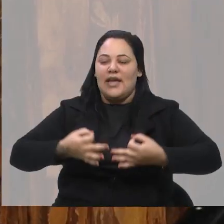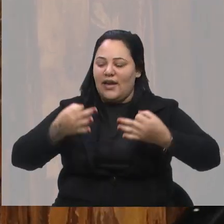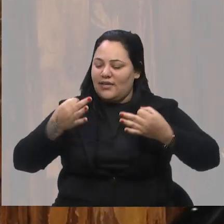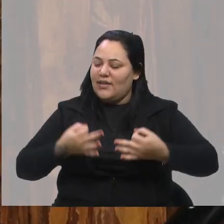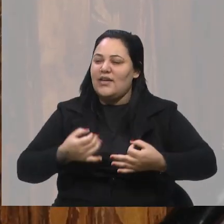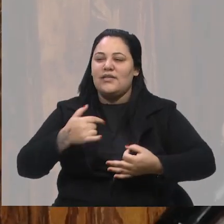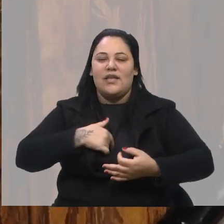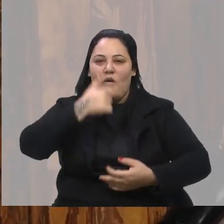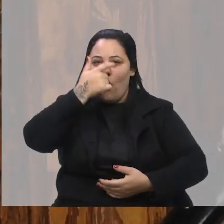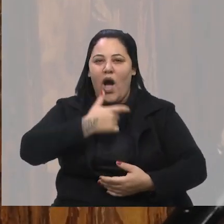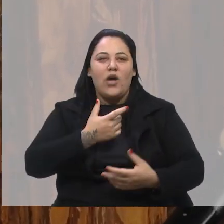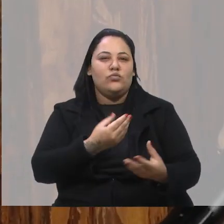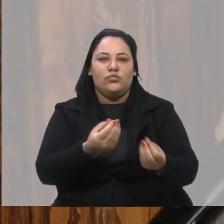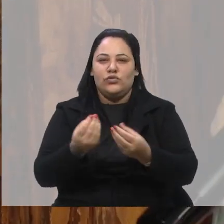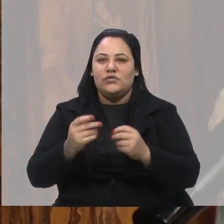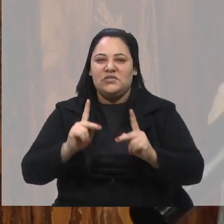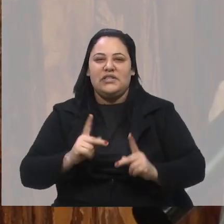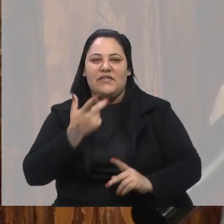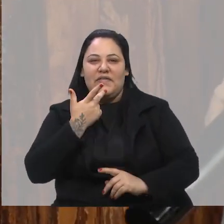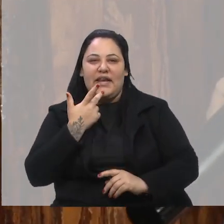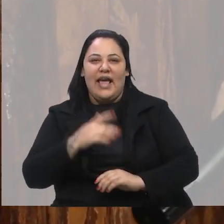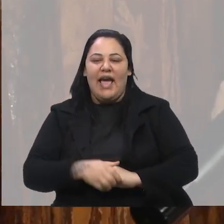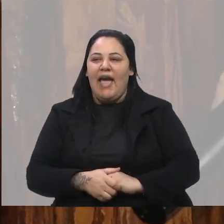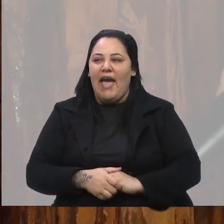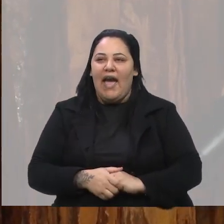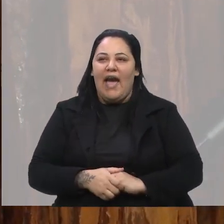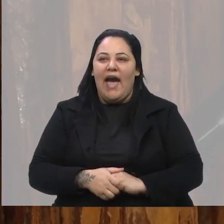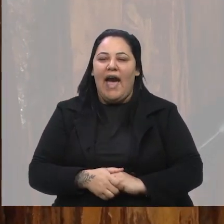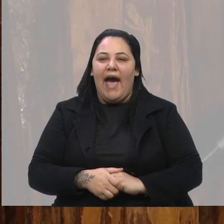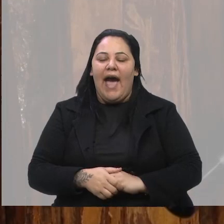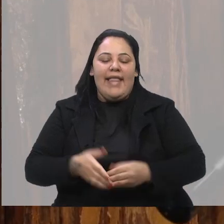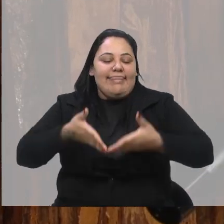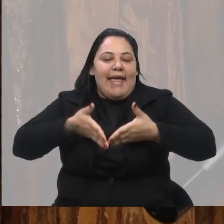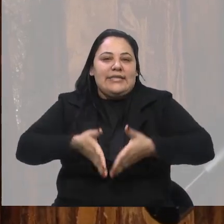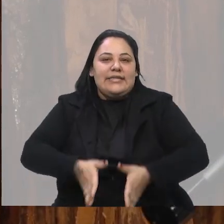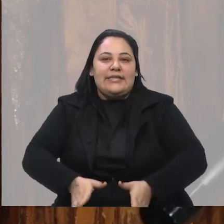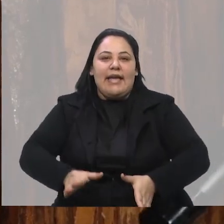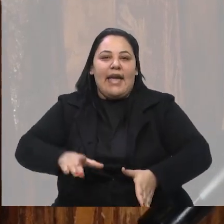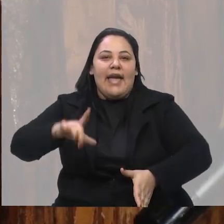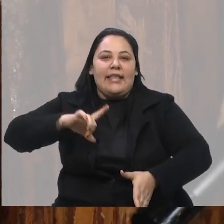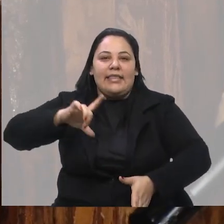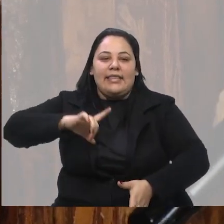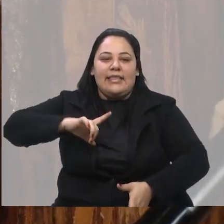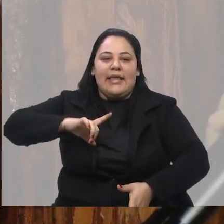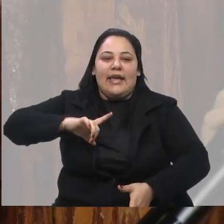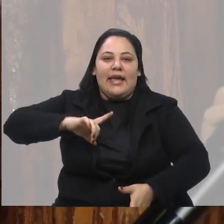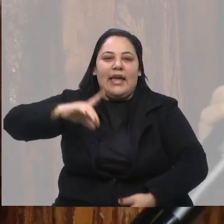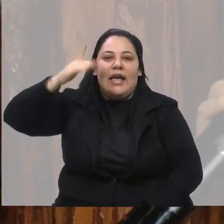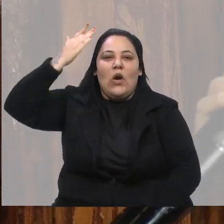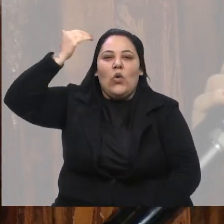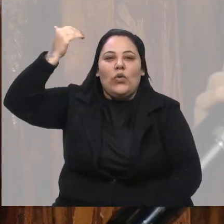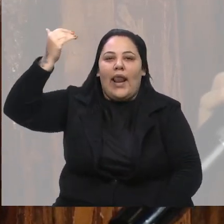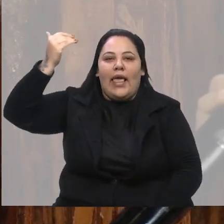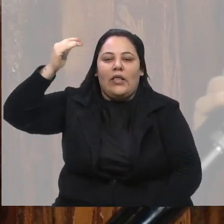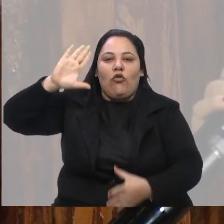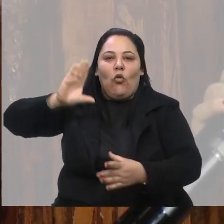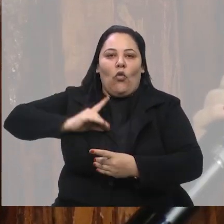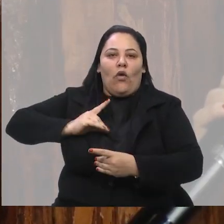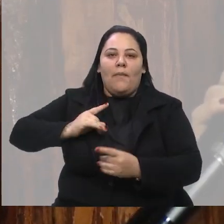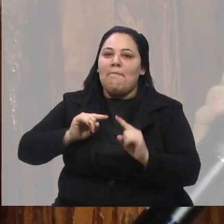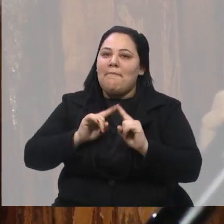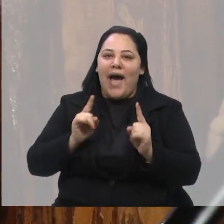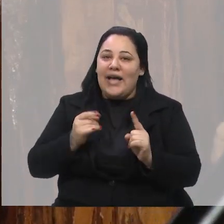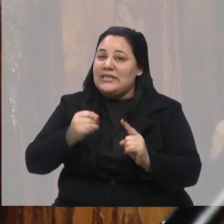que muitas pessoas dizem, nascer com dom é importante. Nascer com dom é importante, mas se tu não lapidar o teu dom, não vai